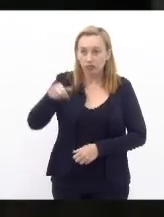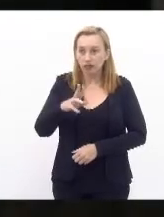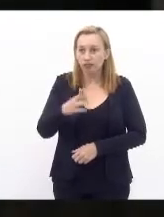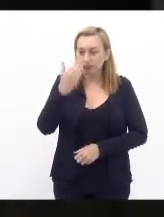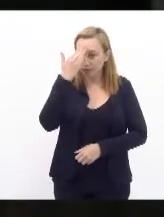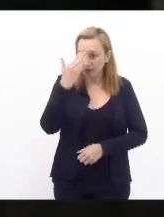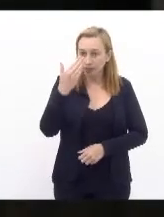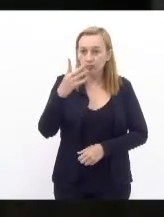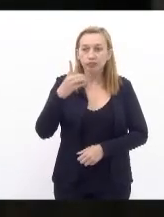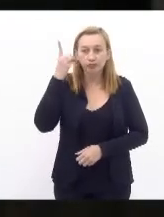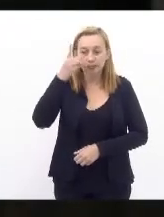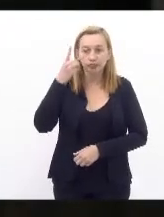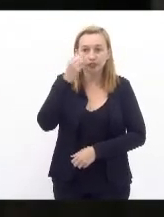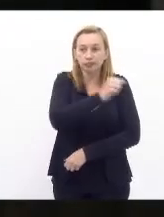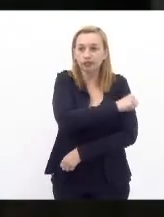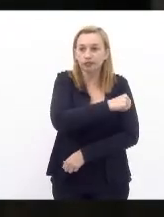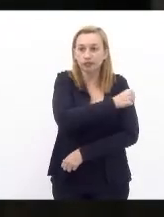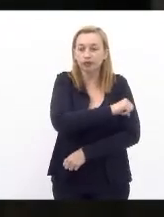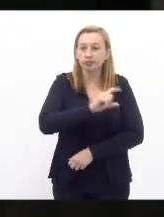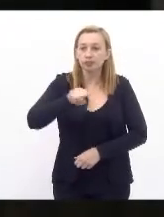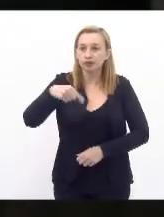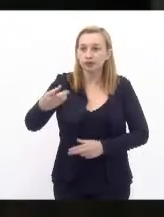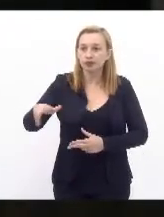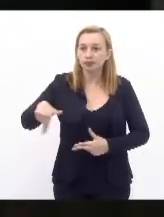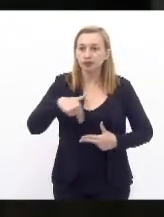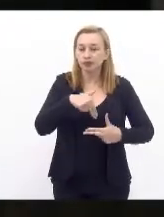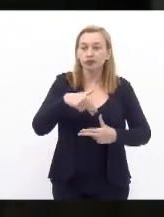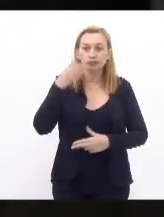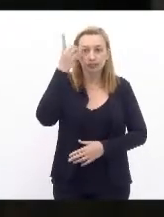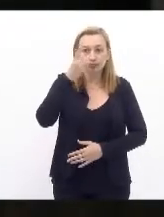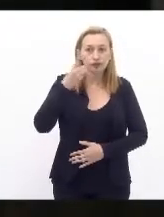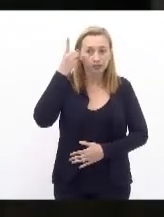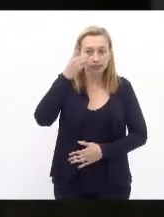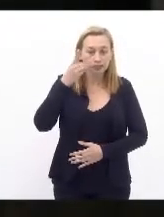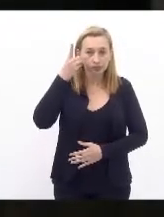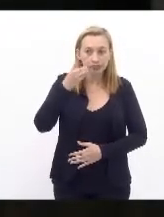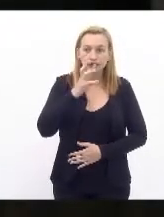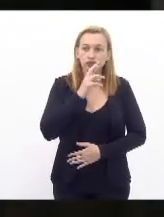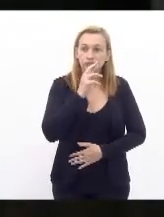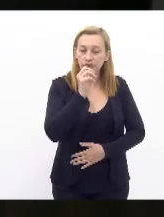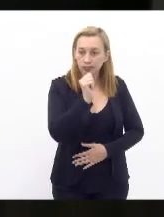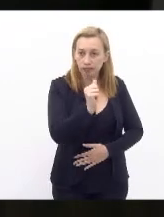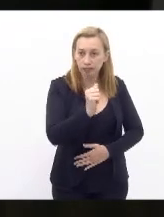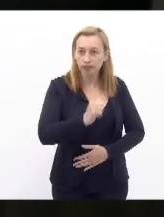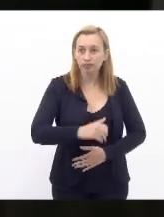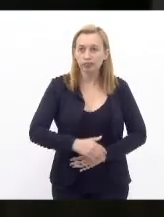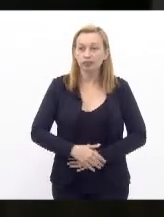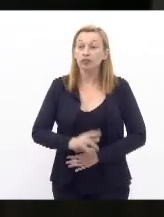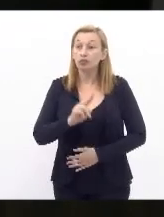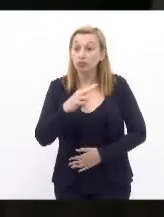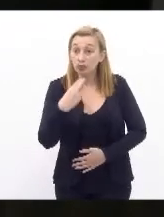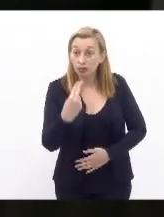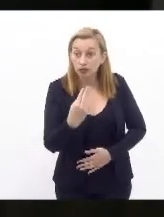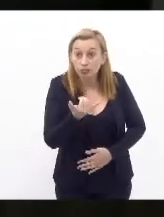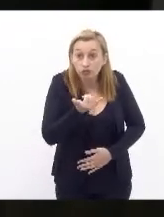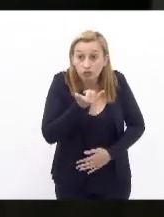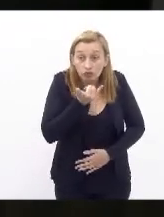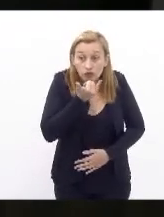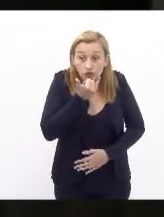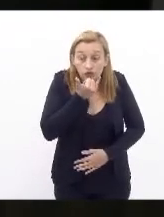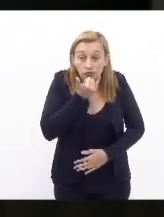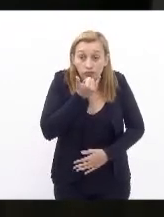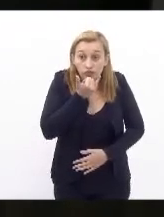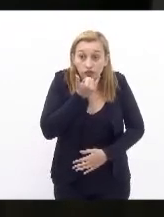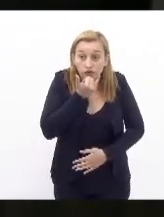Obrigada, deputada Rejane, enfermeira Rejane. Próximo orador inscrito é o nobre deputado Rodrigo Amorim, ou melhor, perdão,